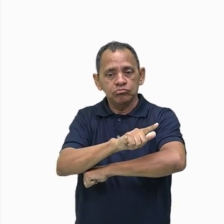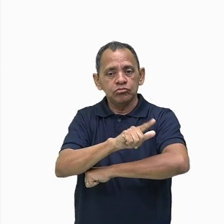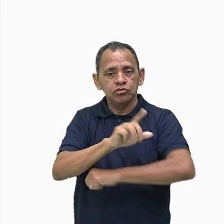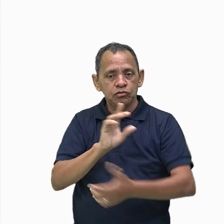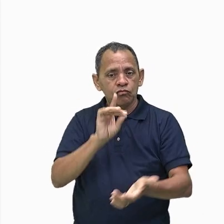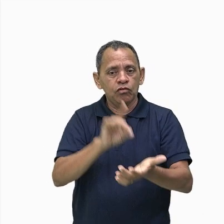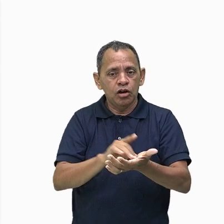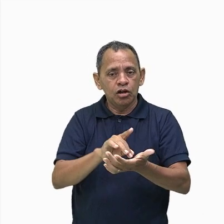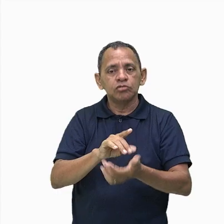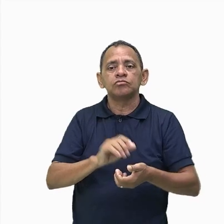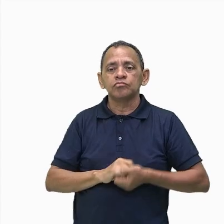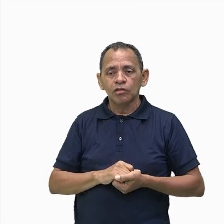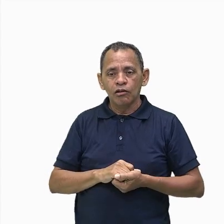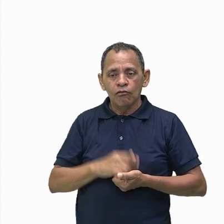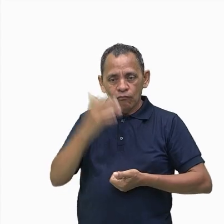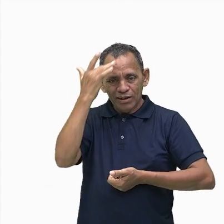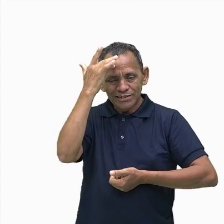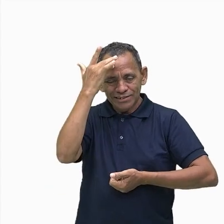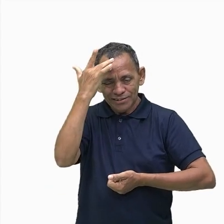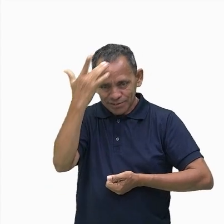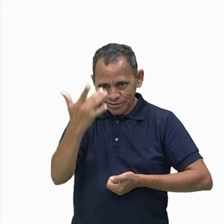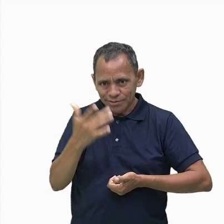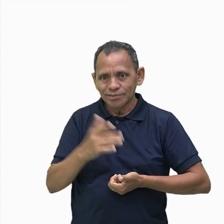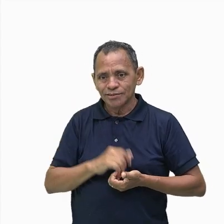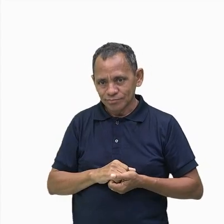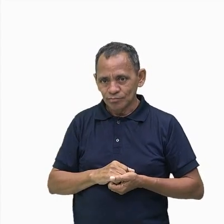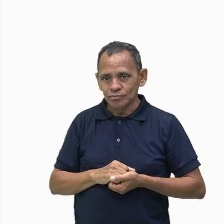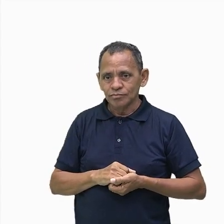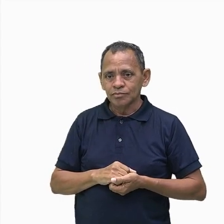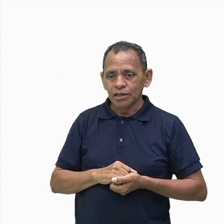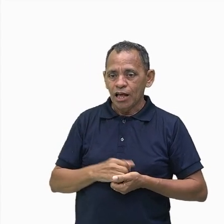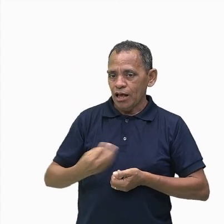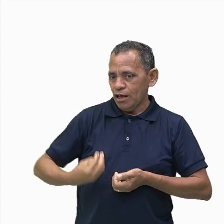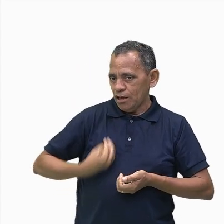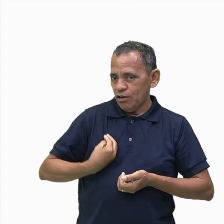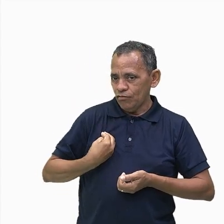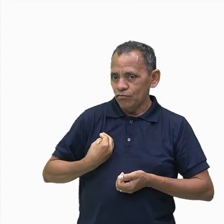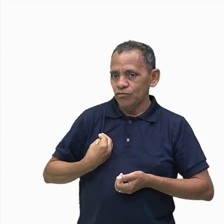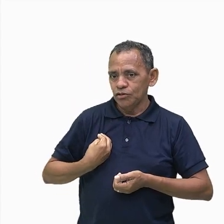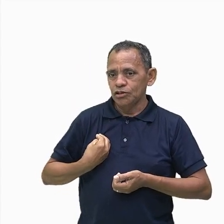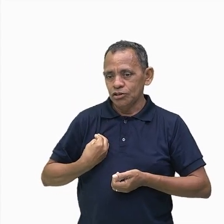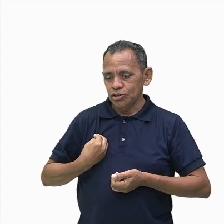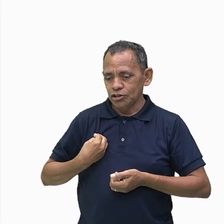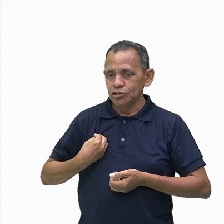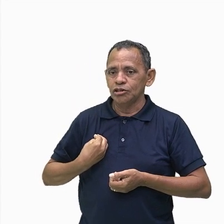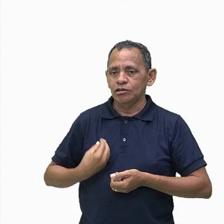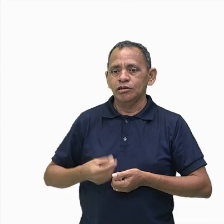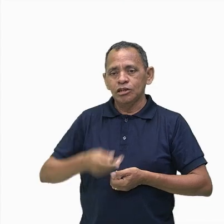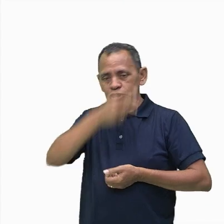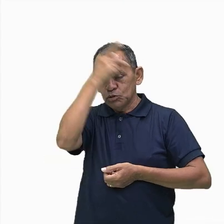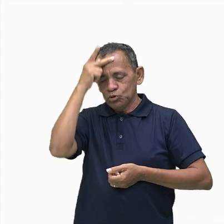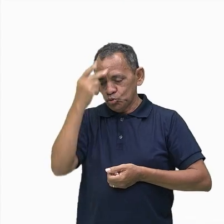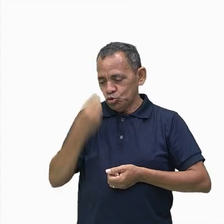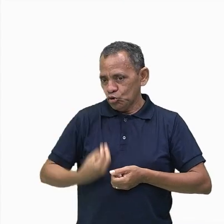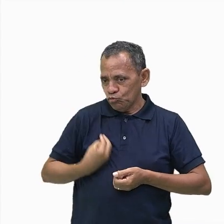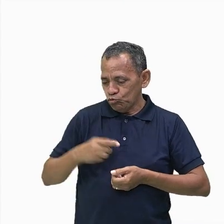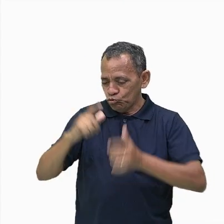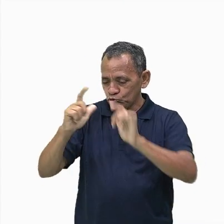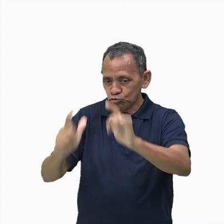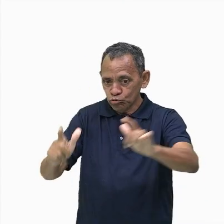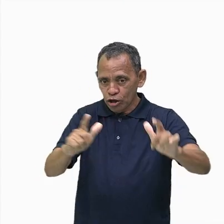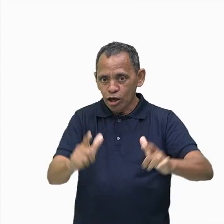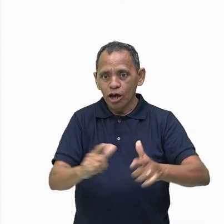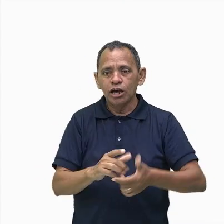papel vital, principalmente para a economia rural, ok? E acaba facilitando o quê?